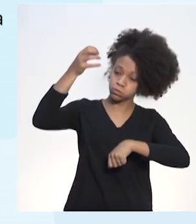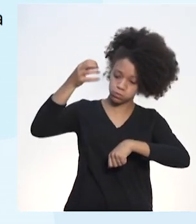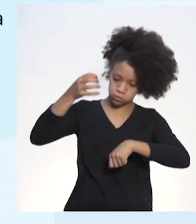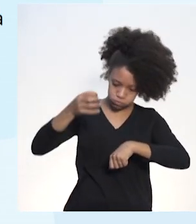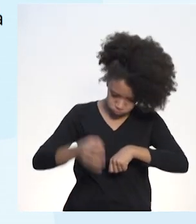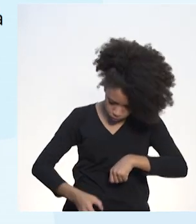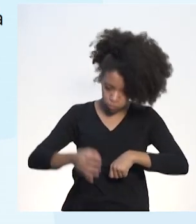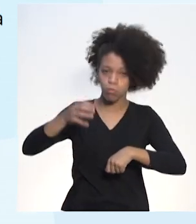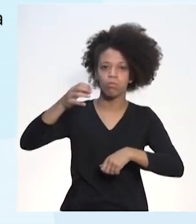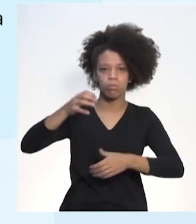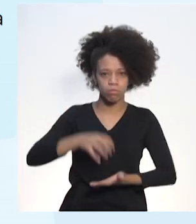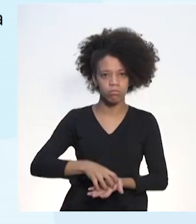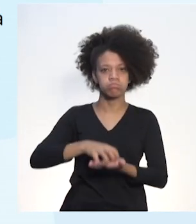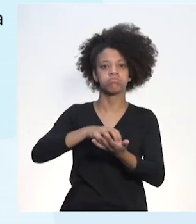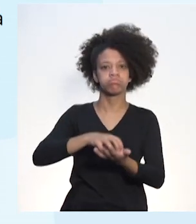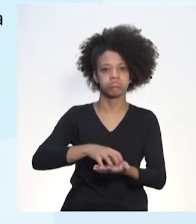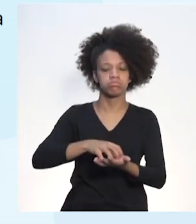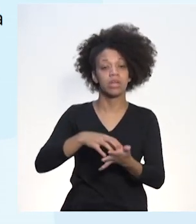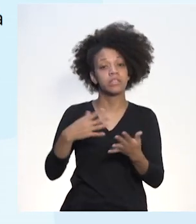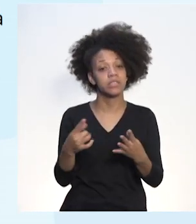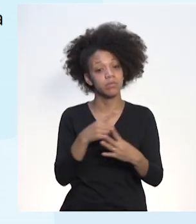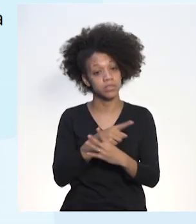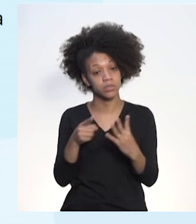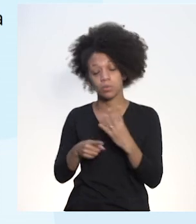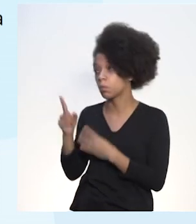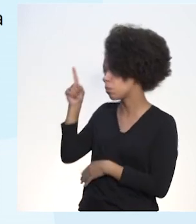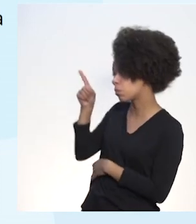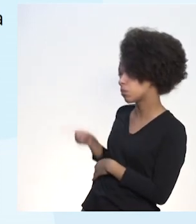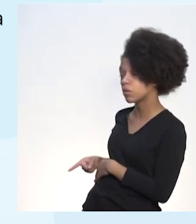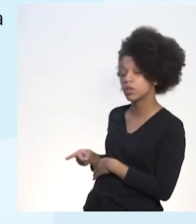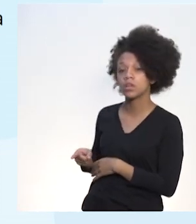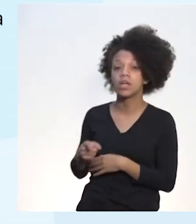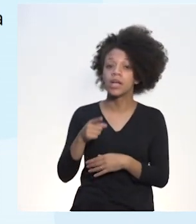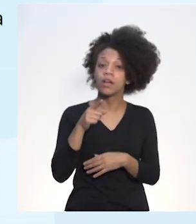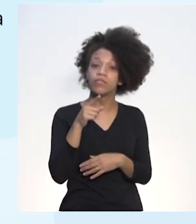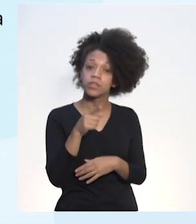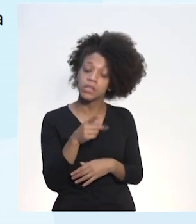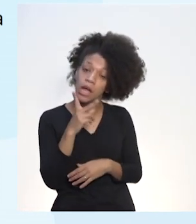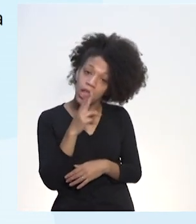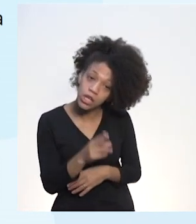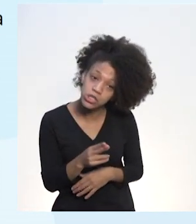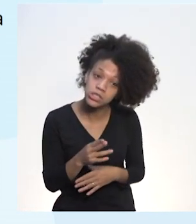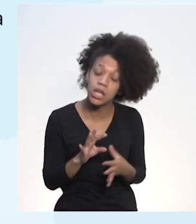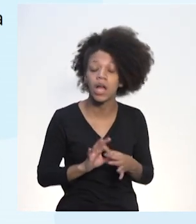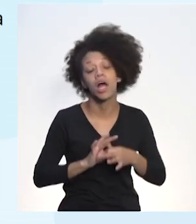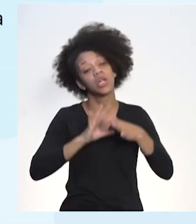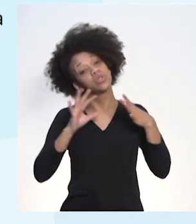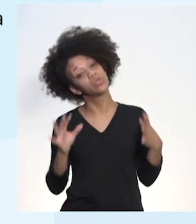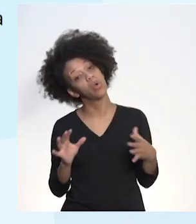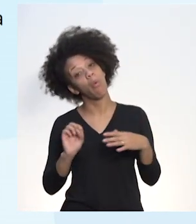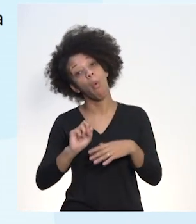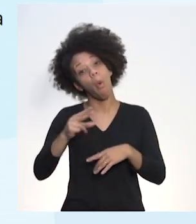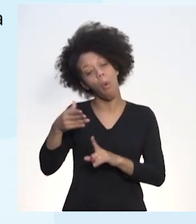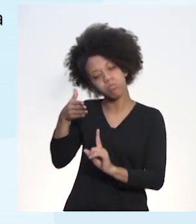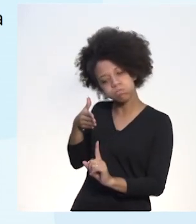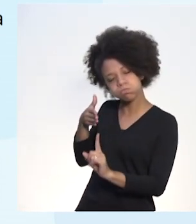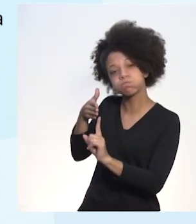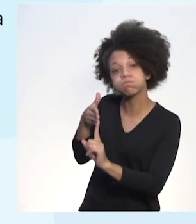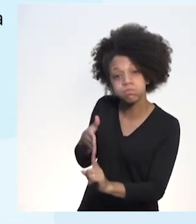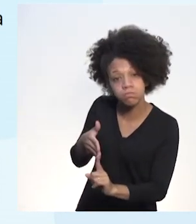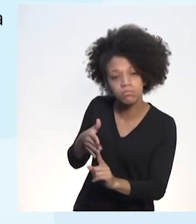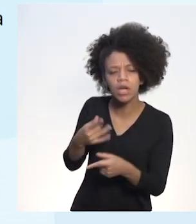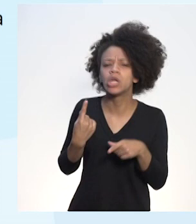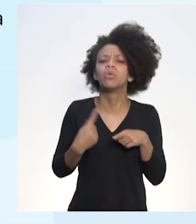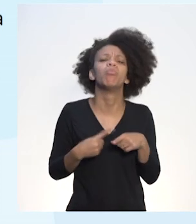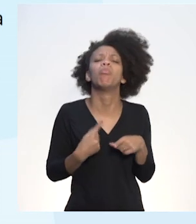solo. Então, são essas 4. Vocês vão me contar se vocês acham que é aleatório, se é determinístico e